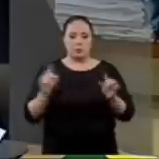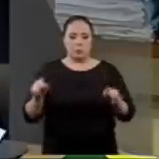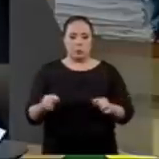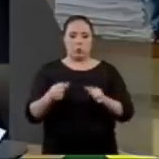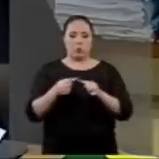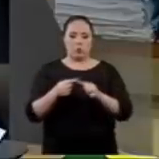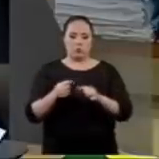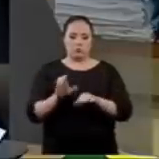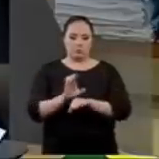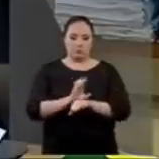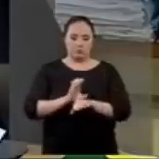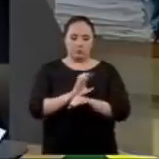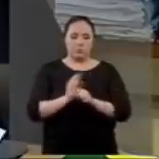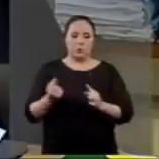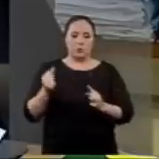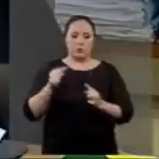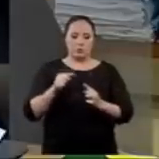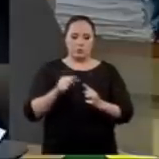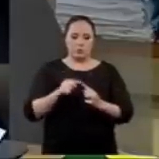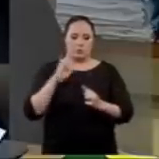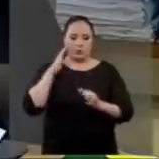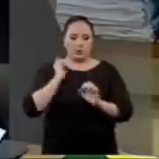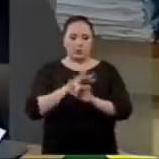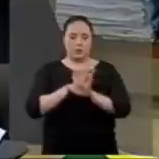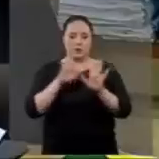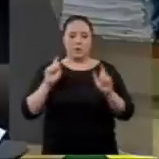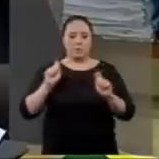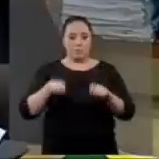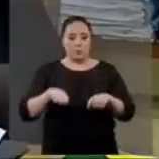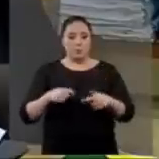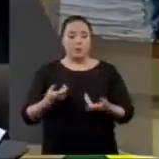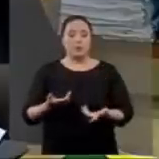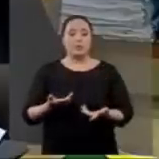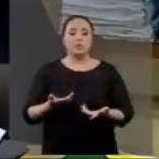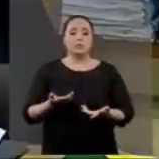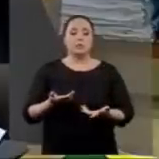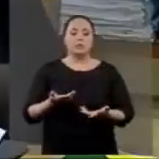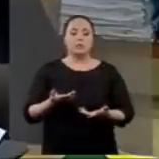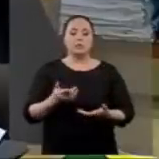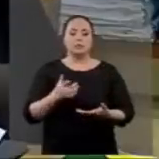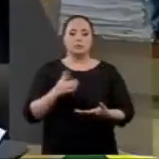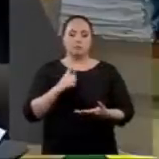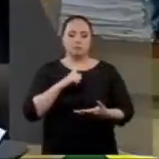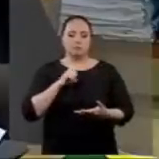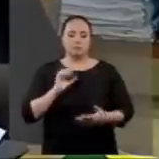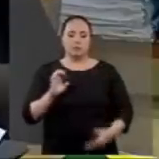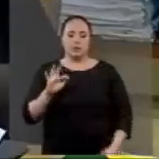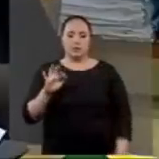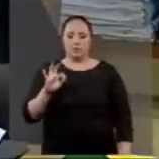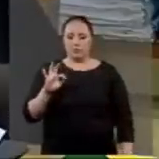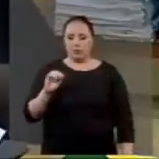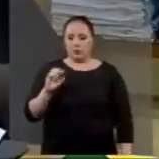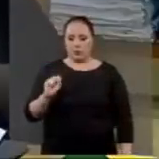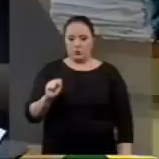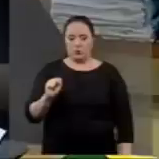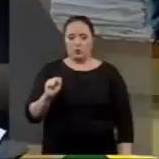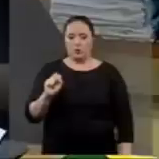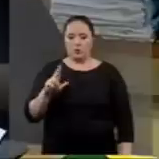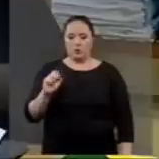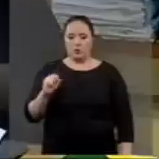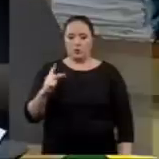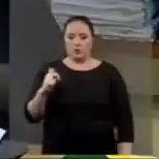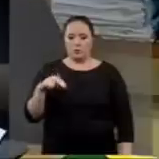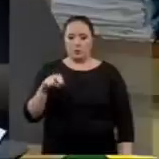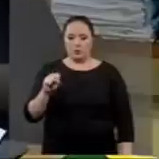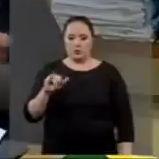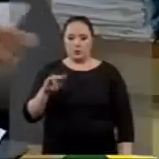conforme, para fins de deixar clara a possibilidade de se ter, sim, efeito suspensivo.